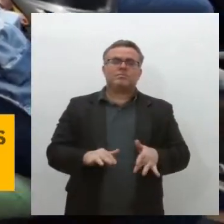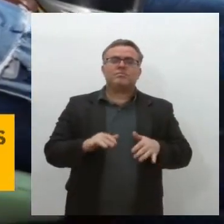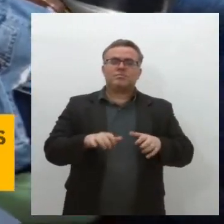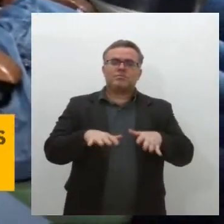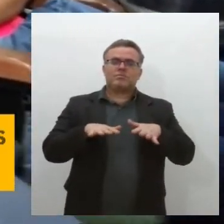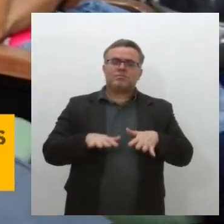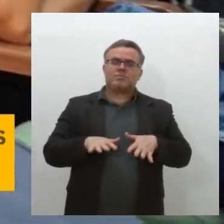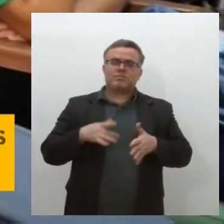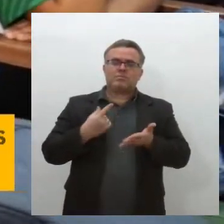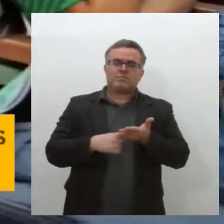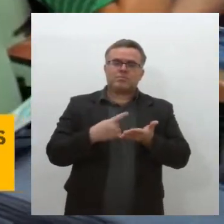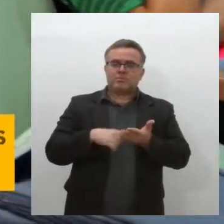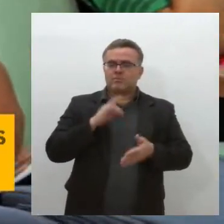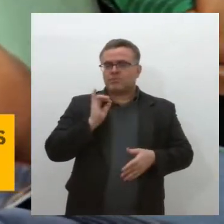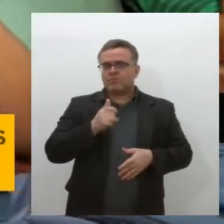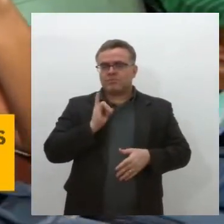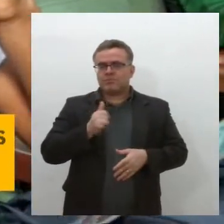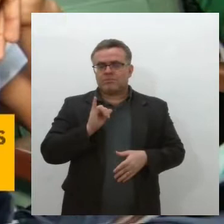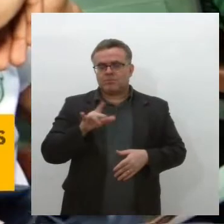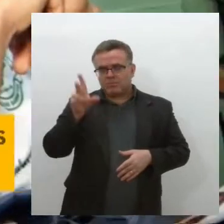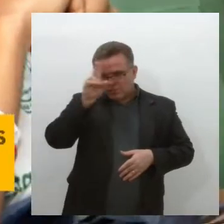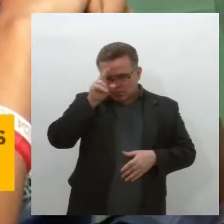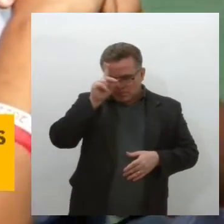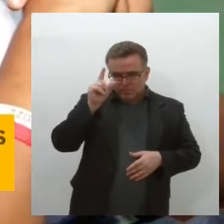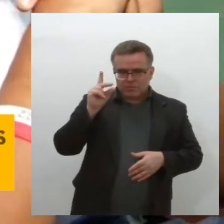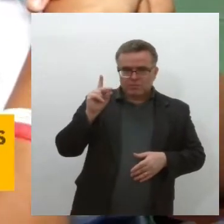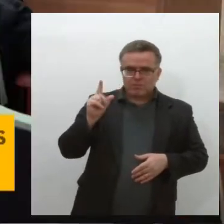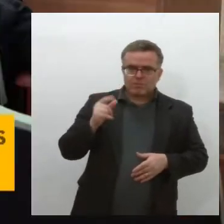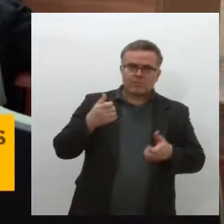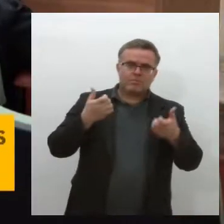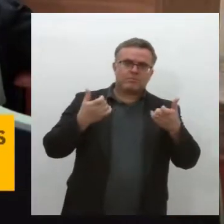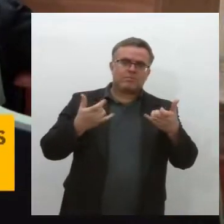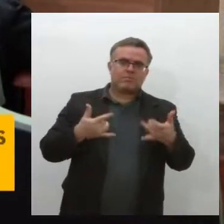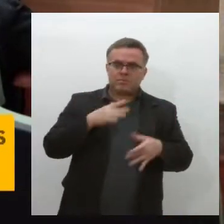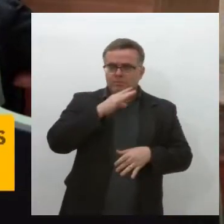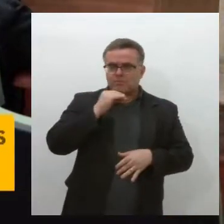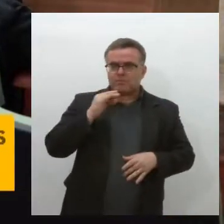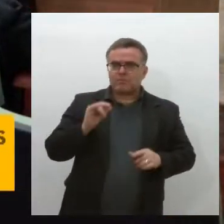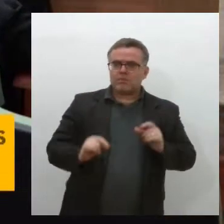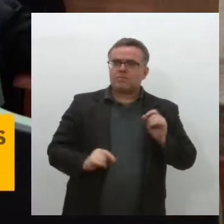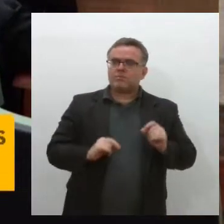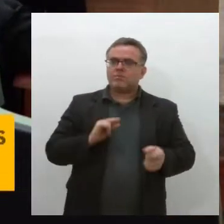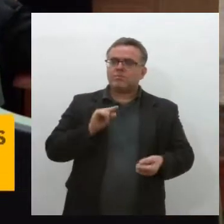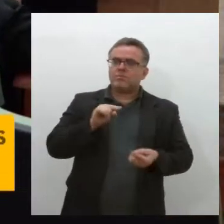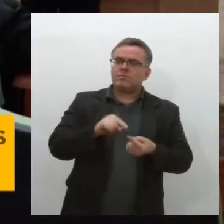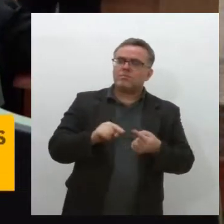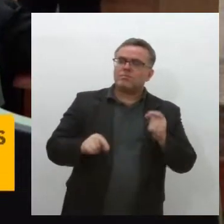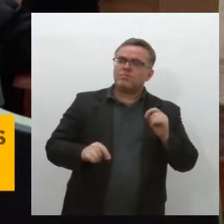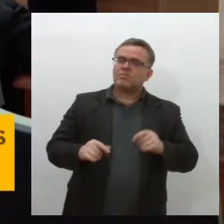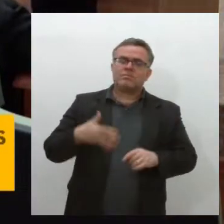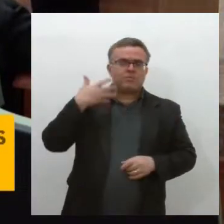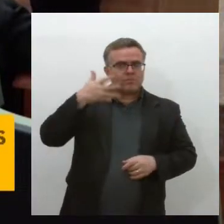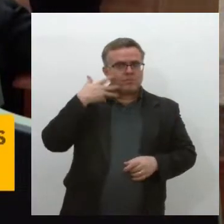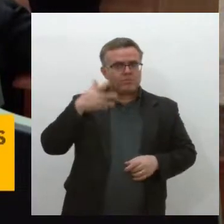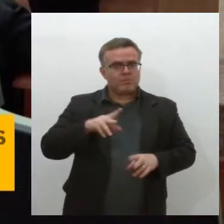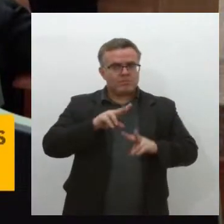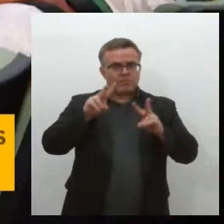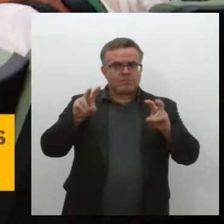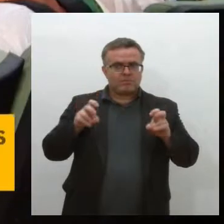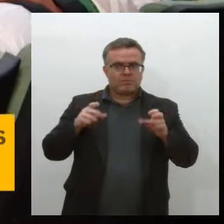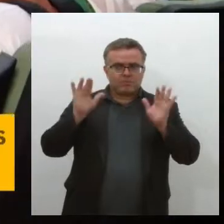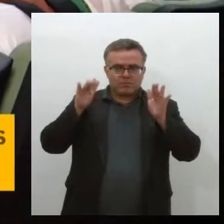Contando Histórias, que quando é apresentado para adolescentes, tem como foco palestras sobre assuntos